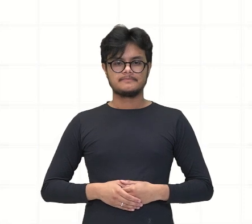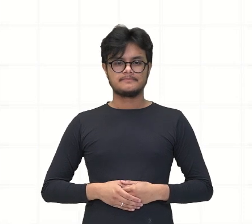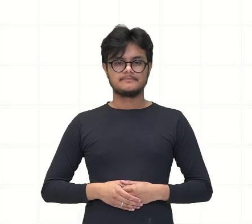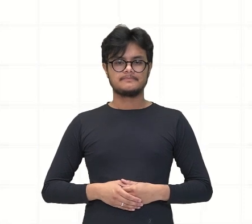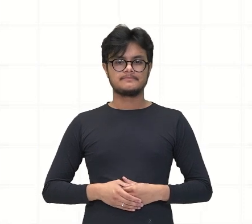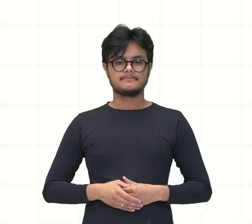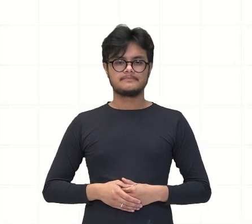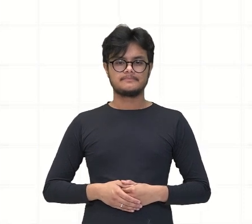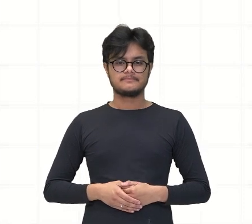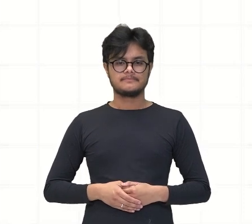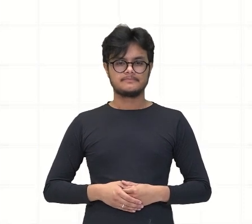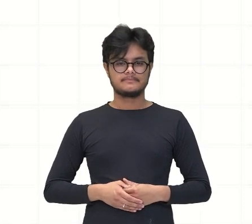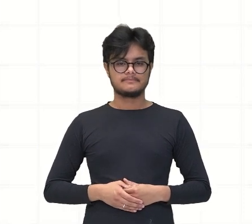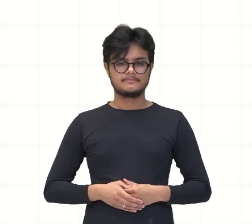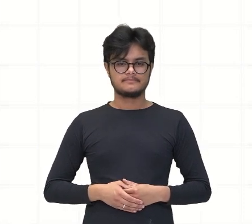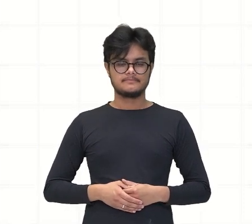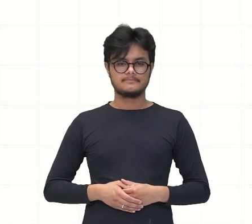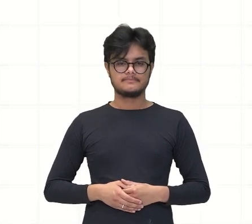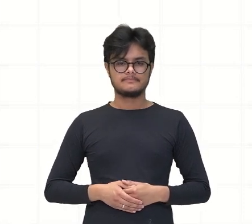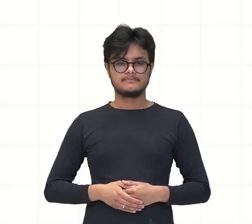dos extremos. Então,